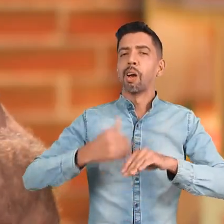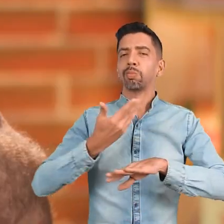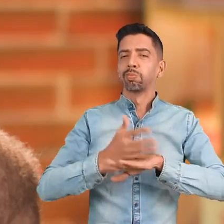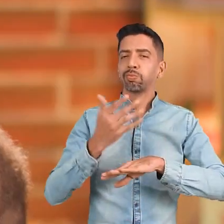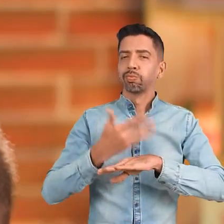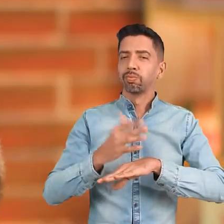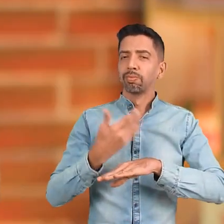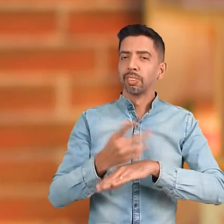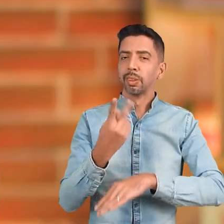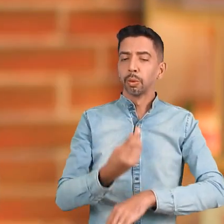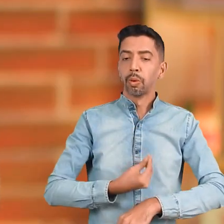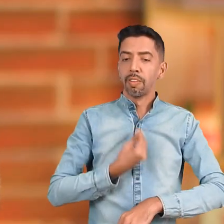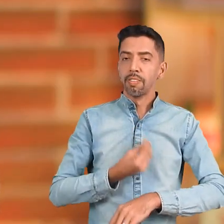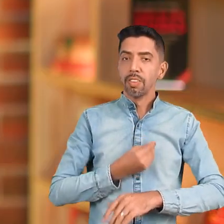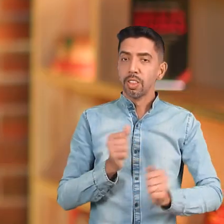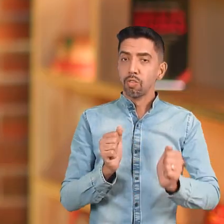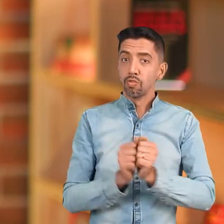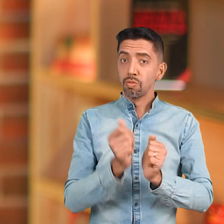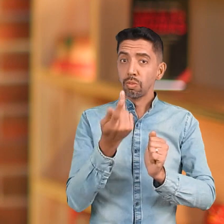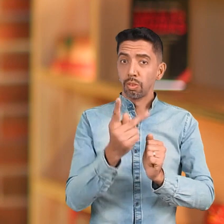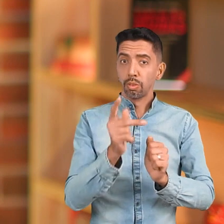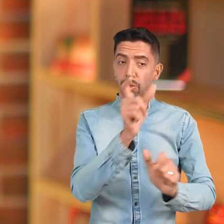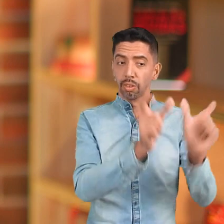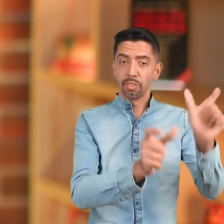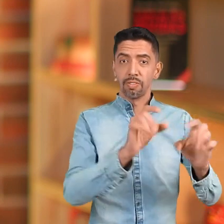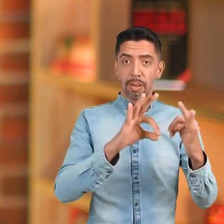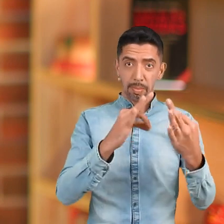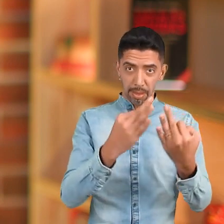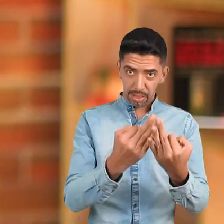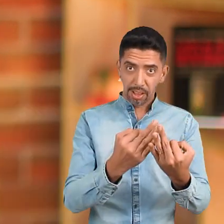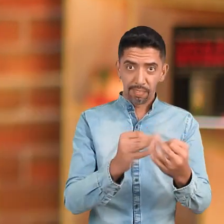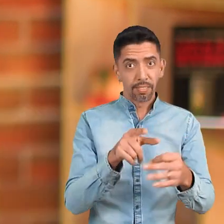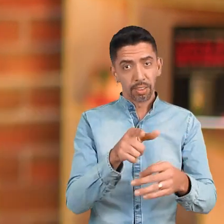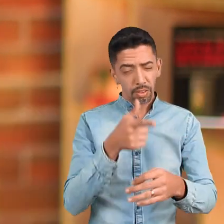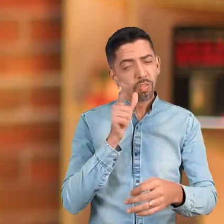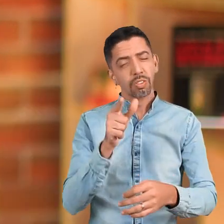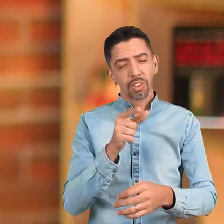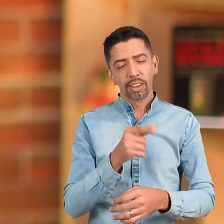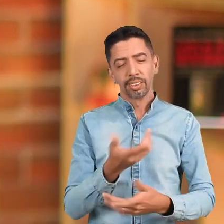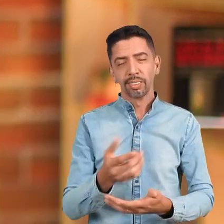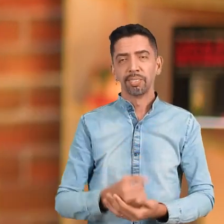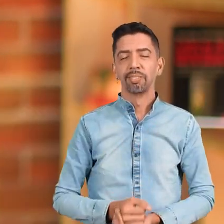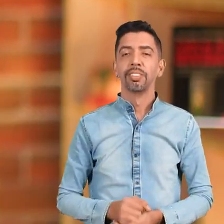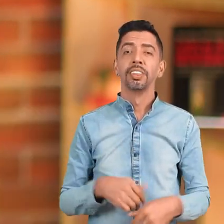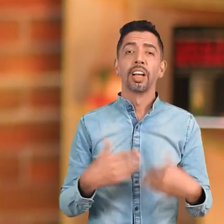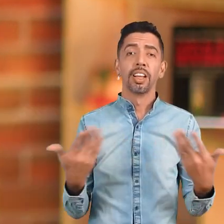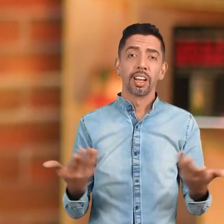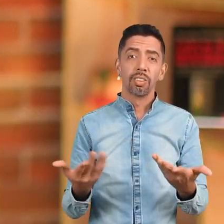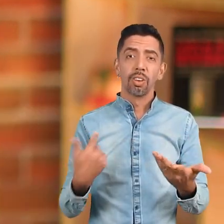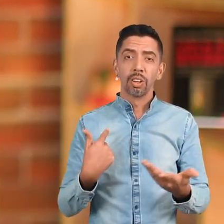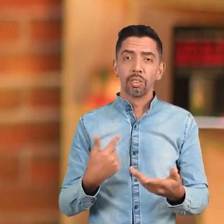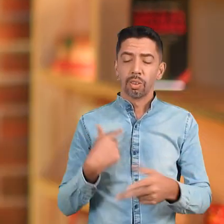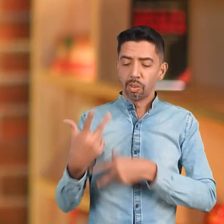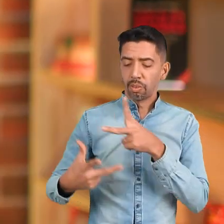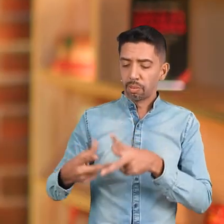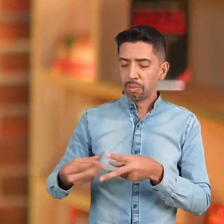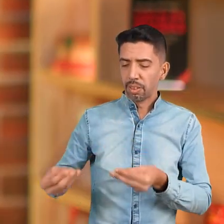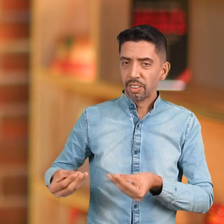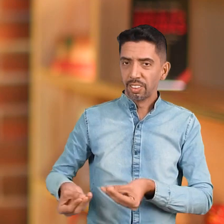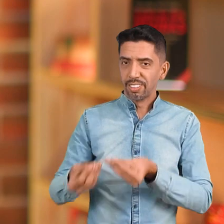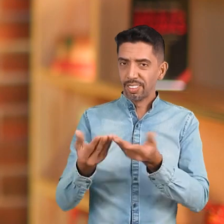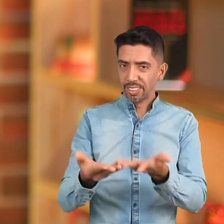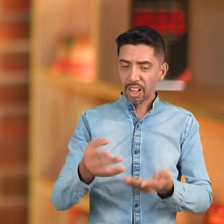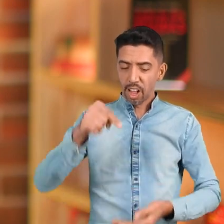mais as suas verdades financeiras junto com seus familiares. E para isso eu vou deixar aqui um presente para você. Vai estar